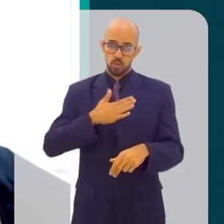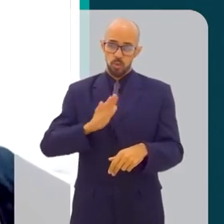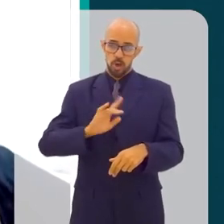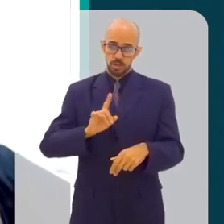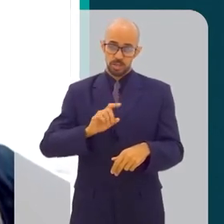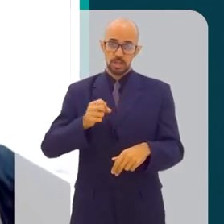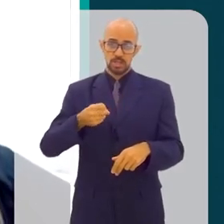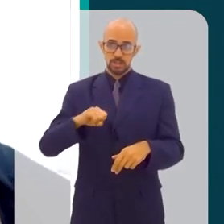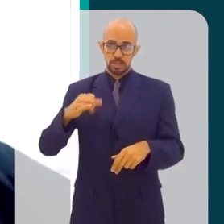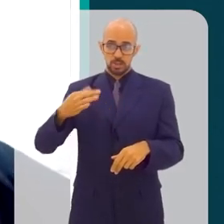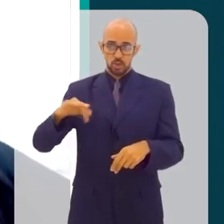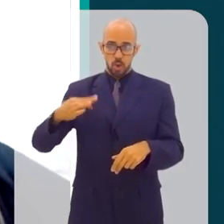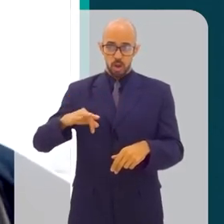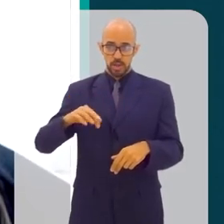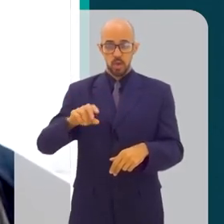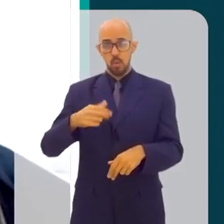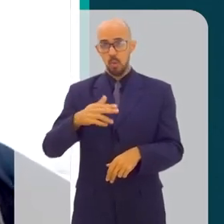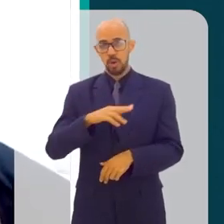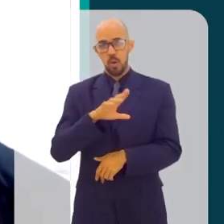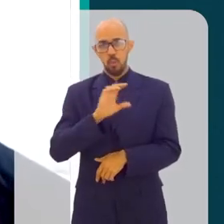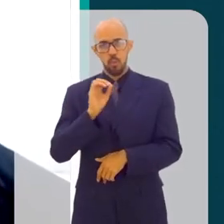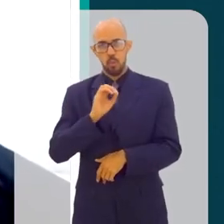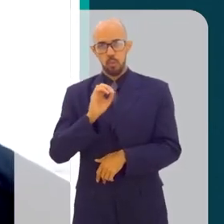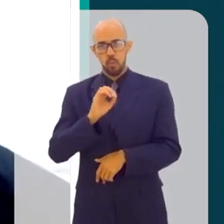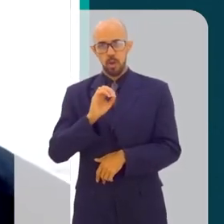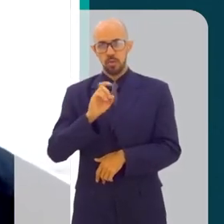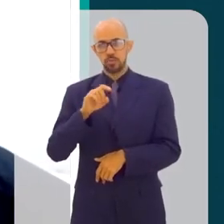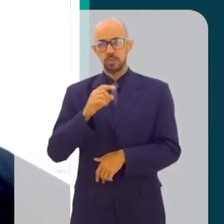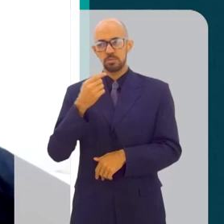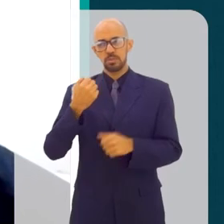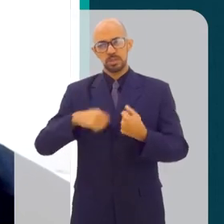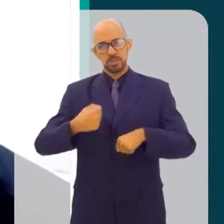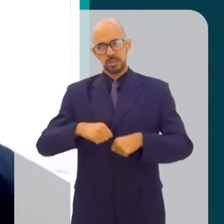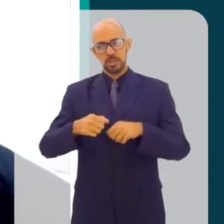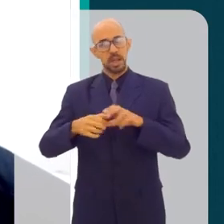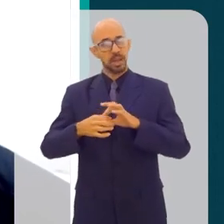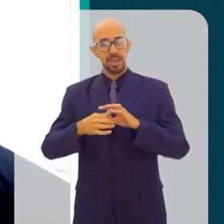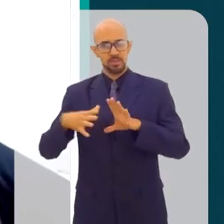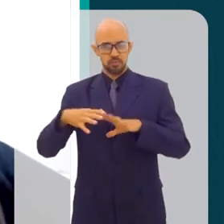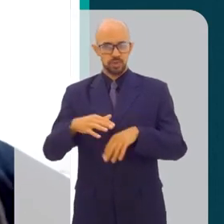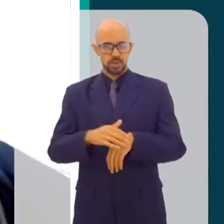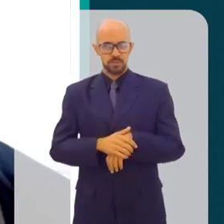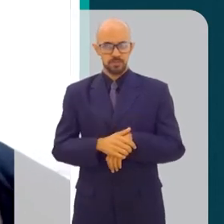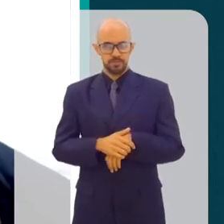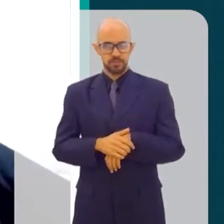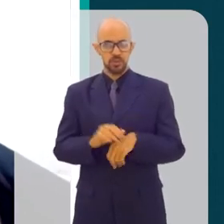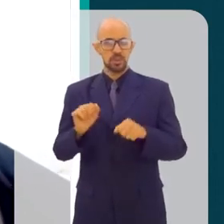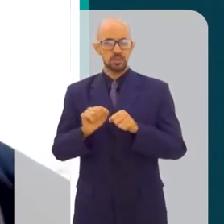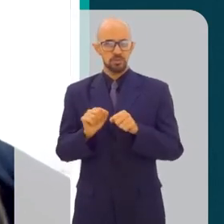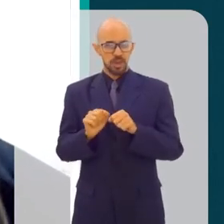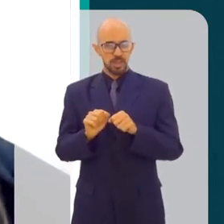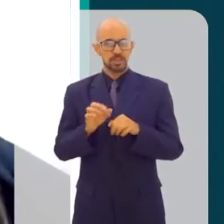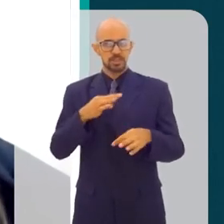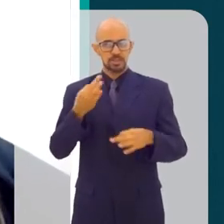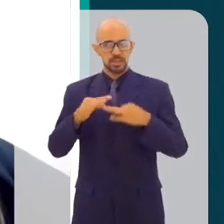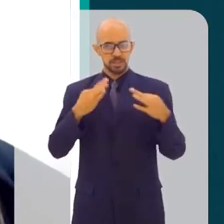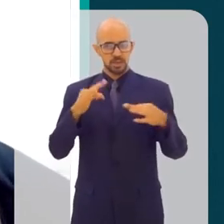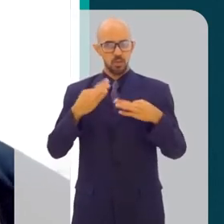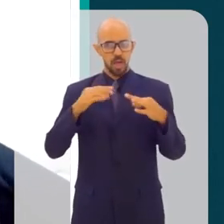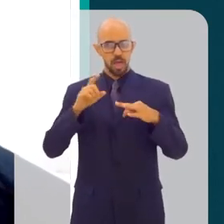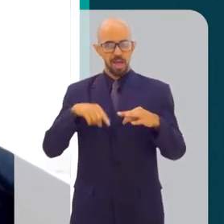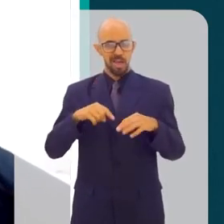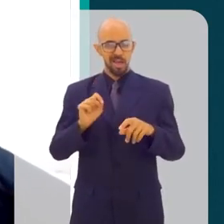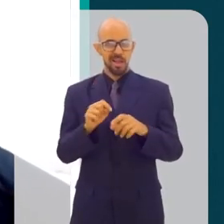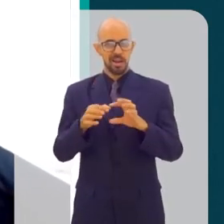seu jeito, se está doendo, se não está. É você ter a liberdade de falar. Então, acho que o que mais dá tesão numa pessoa